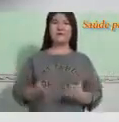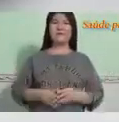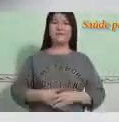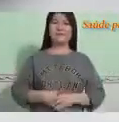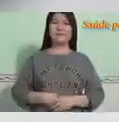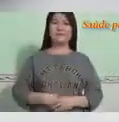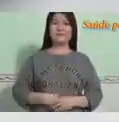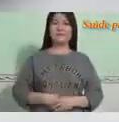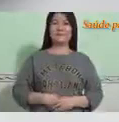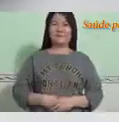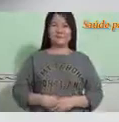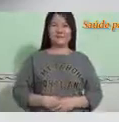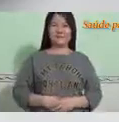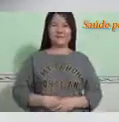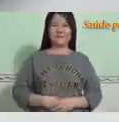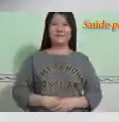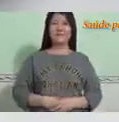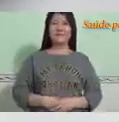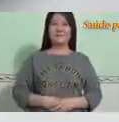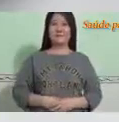MILVISULIZAC cedilha OTIO S1.